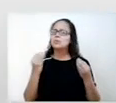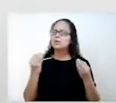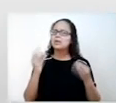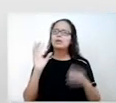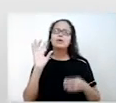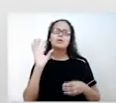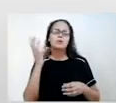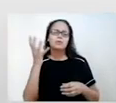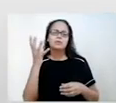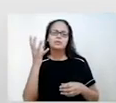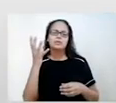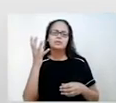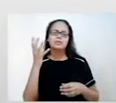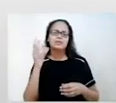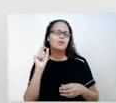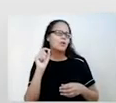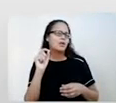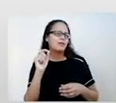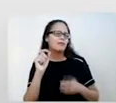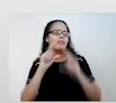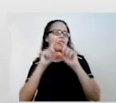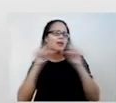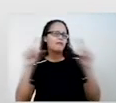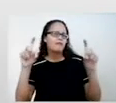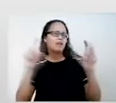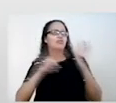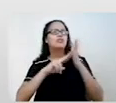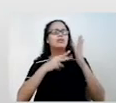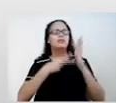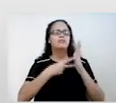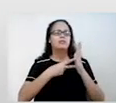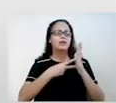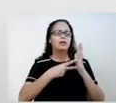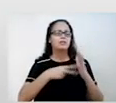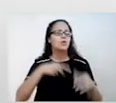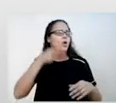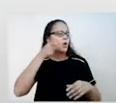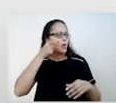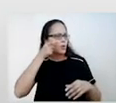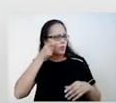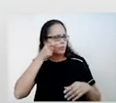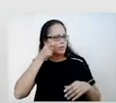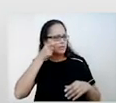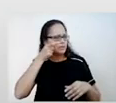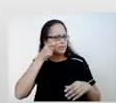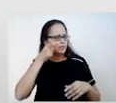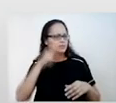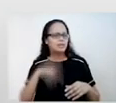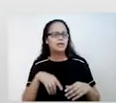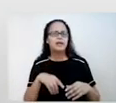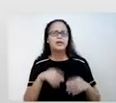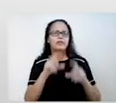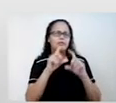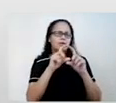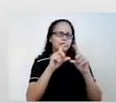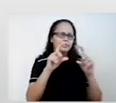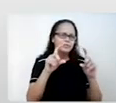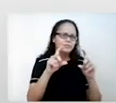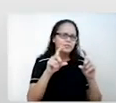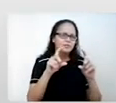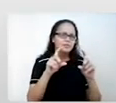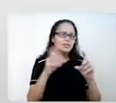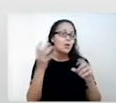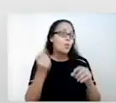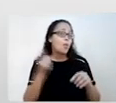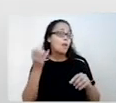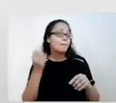desconhecida. Então, não sei o que significa, o que será dentro dessa frase o significado? Observe que ele tem um espacinho em branco entre os